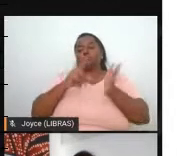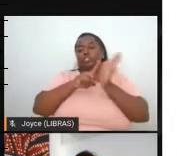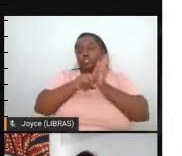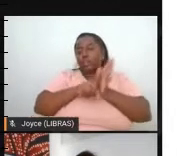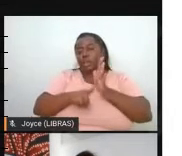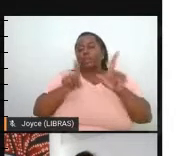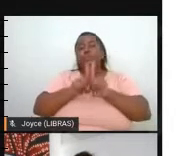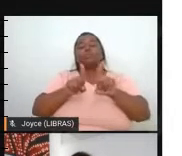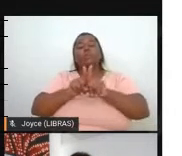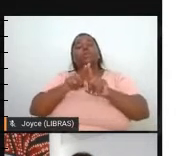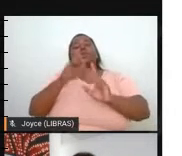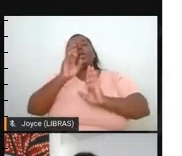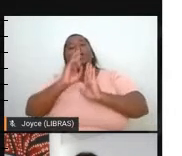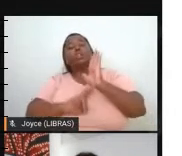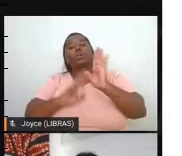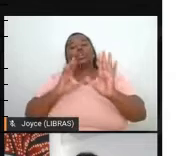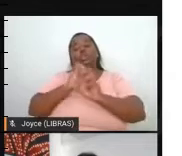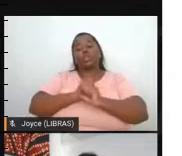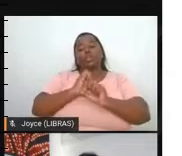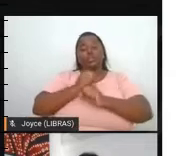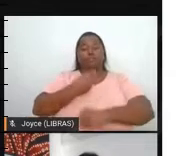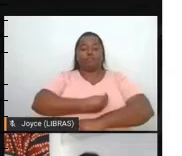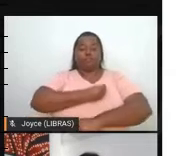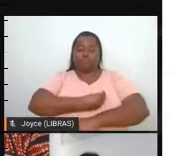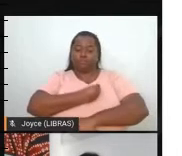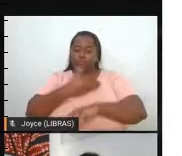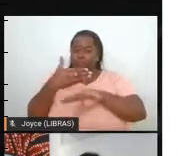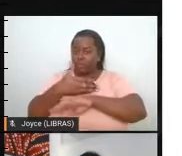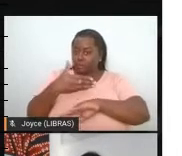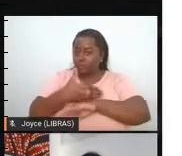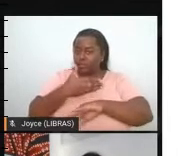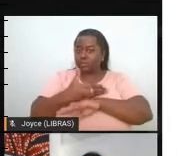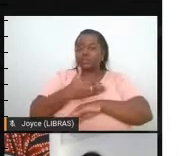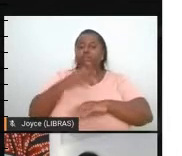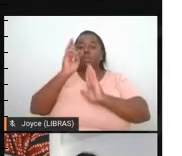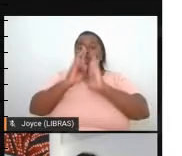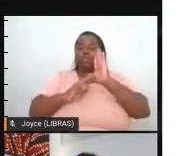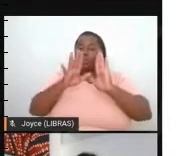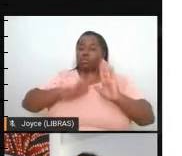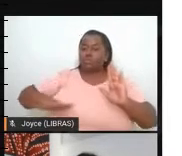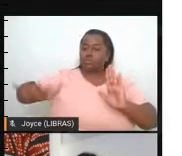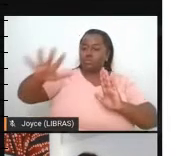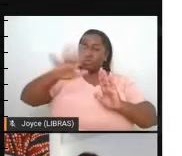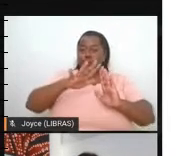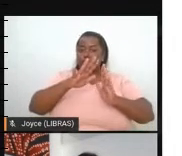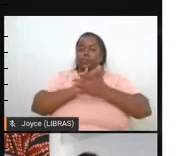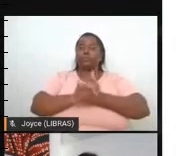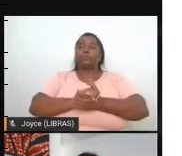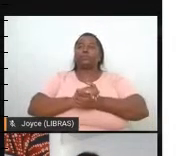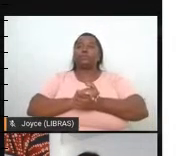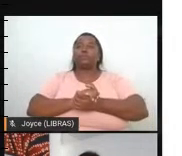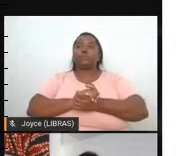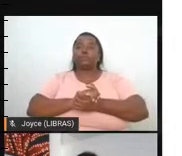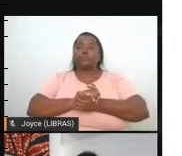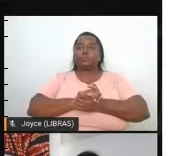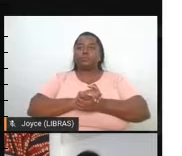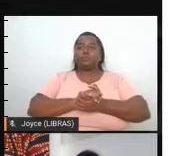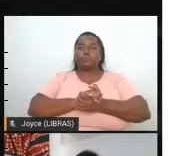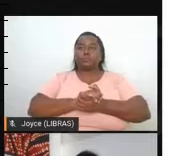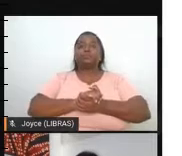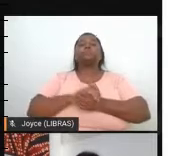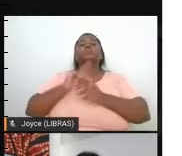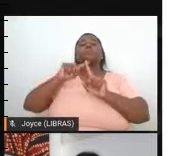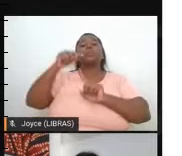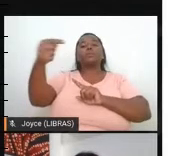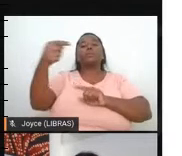que é um relatório geral da disciplina. No questionário, o Marcelo depois vai